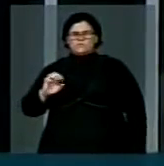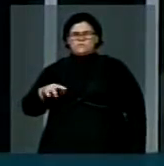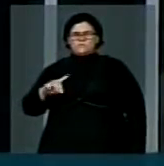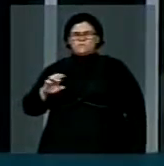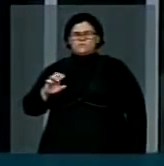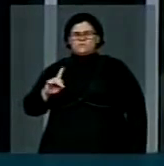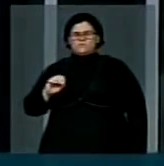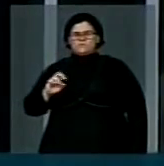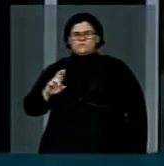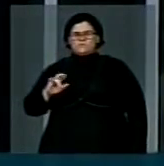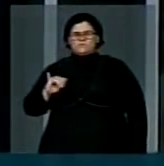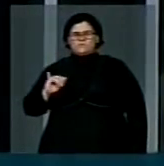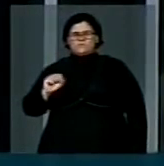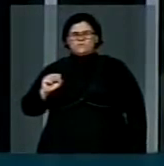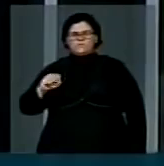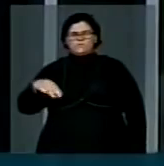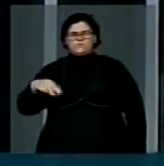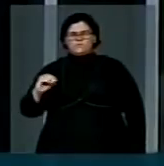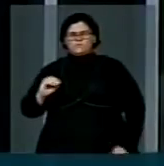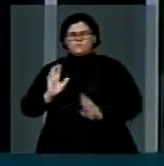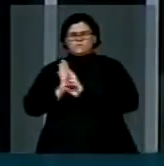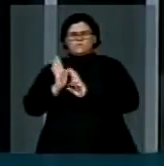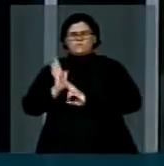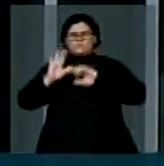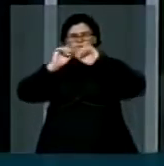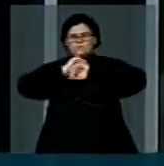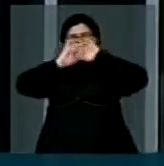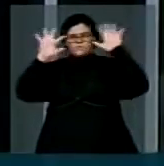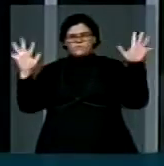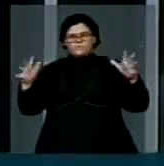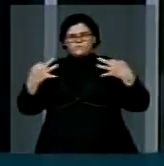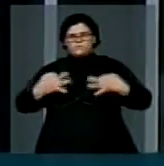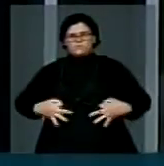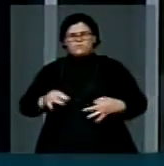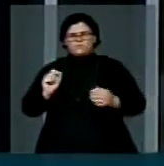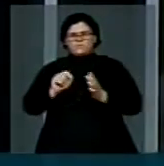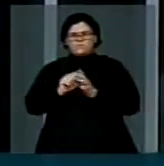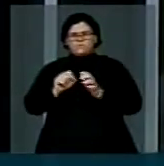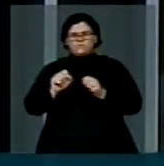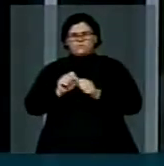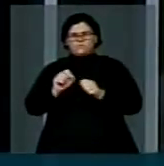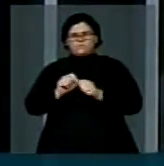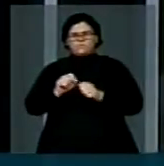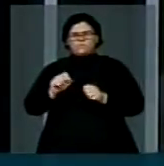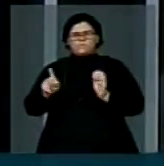previsibilidade de regras, com certeza faz parte deste trabalho